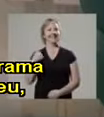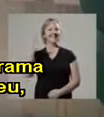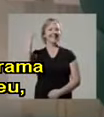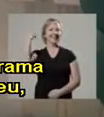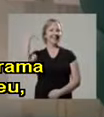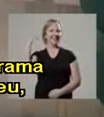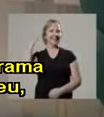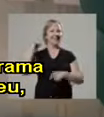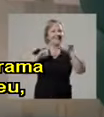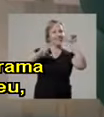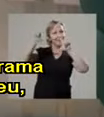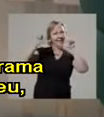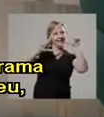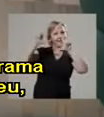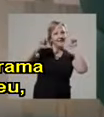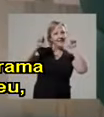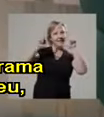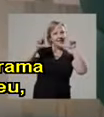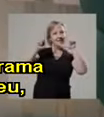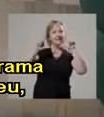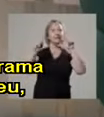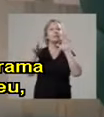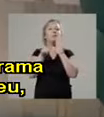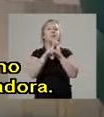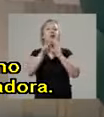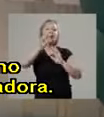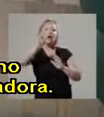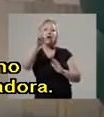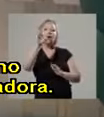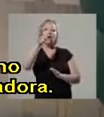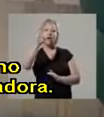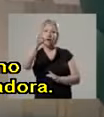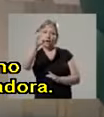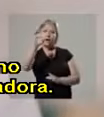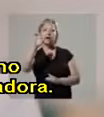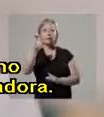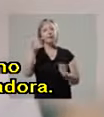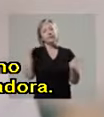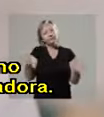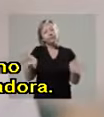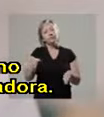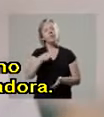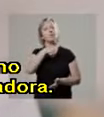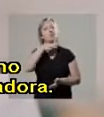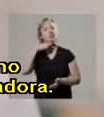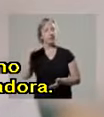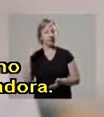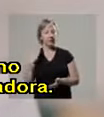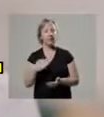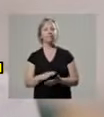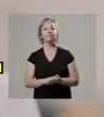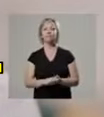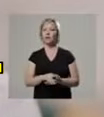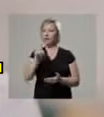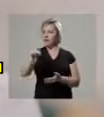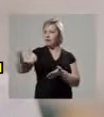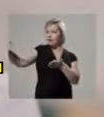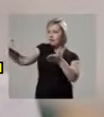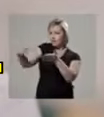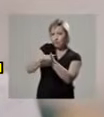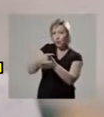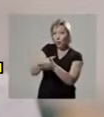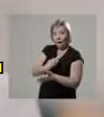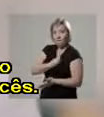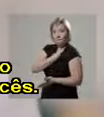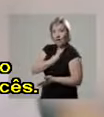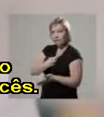Aí eu fui uma vez no programa da Hebe, e a Hebe, que já faleceu, uma grande pessoa no Brasil aí, né, uma grande apresentadora, e ela